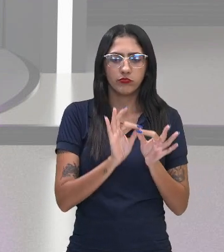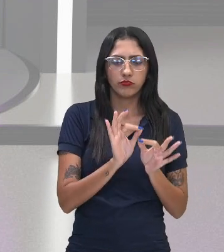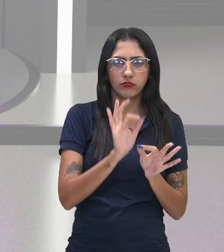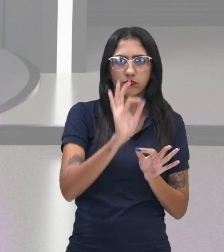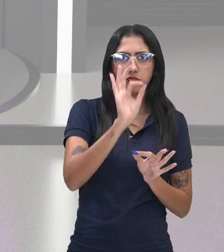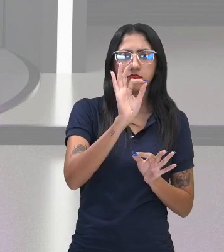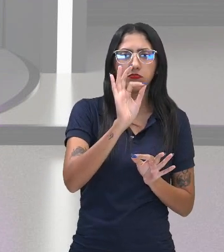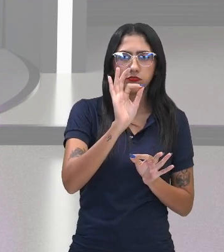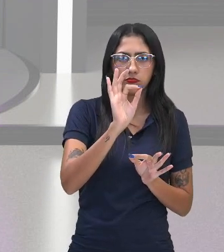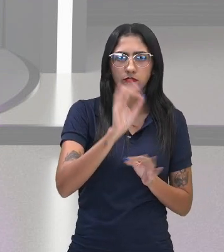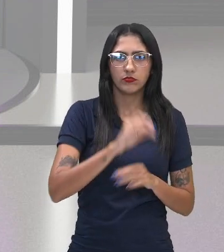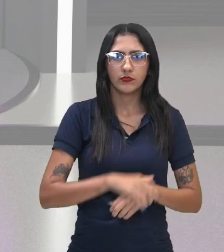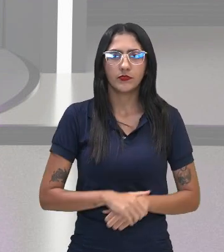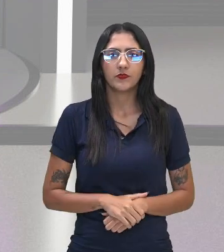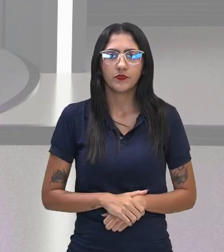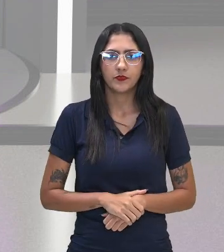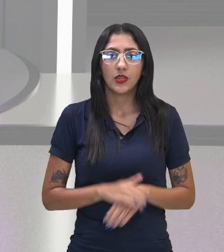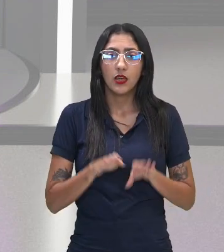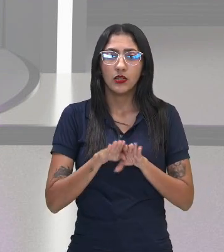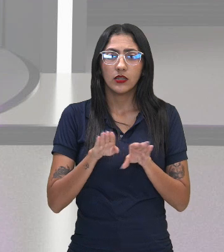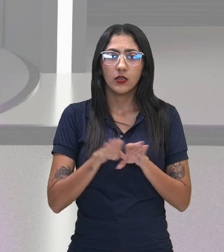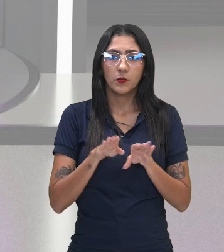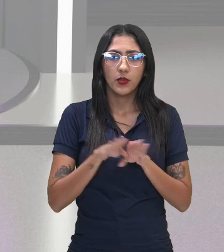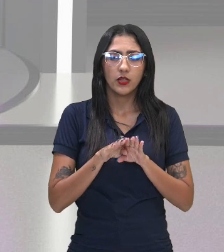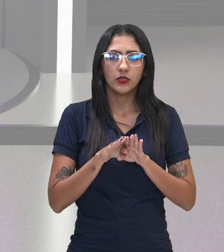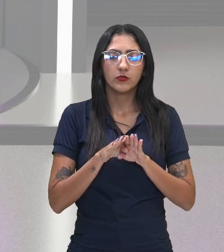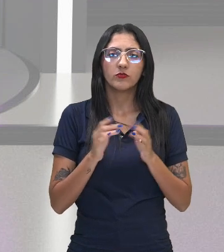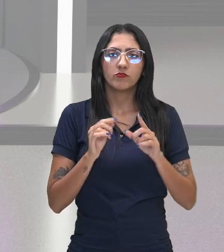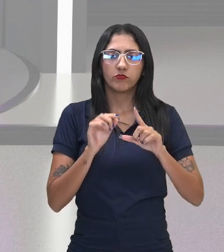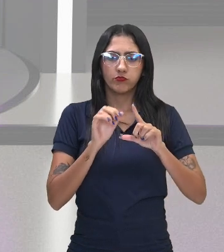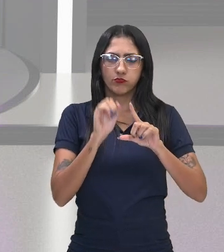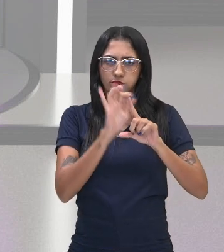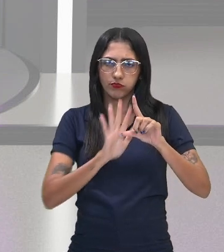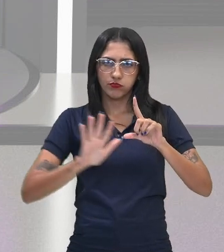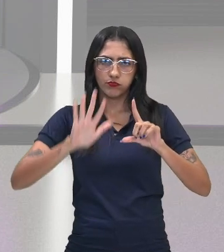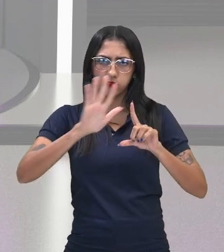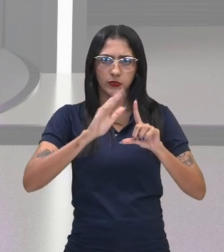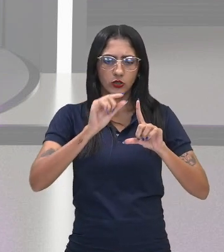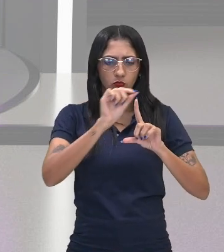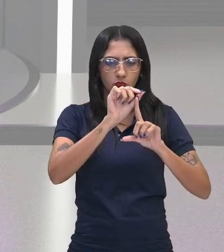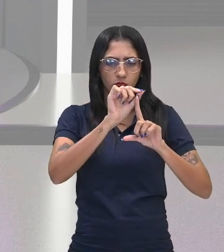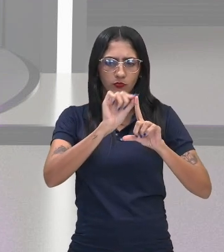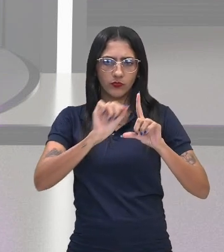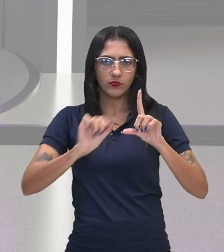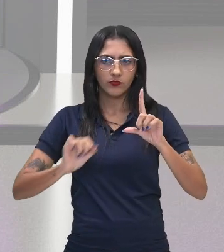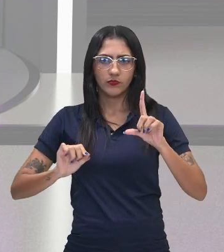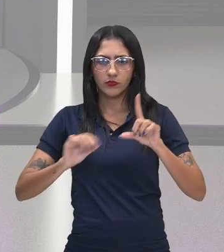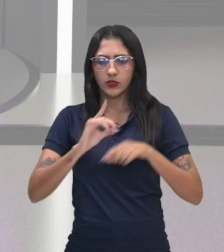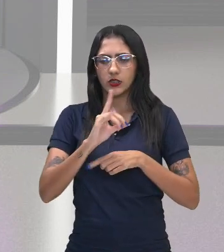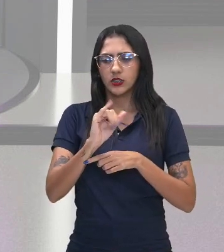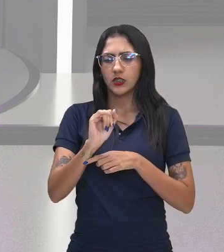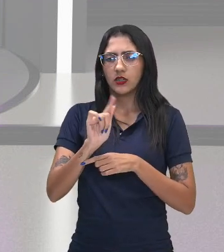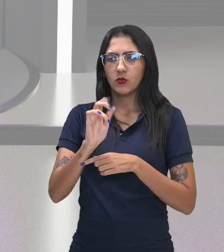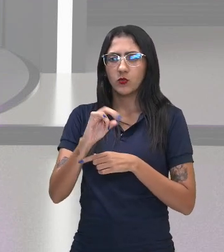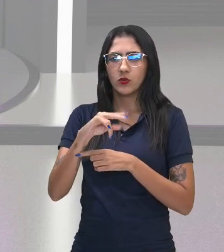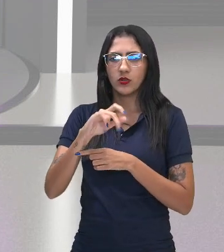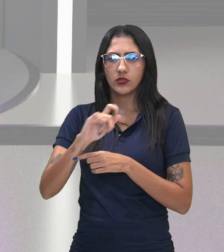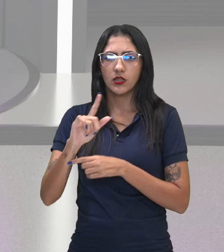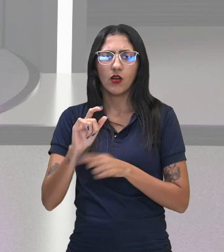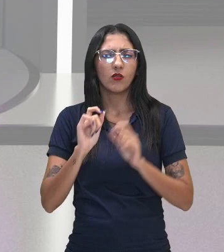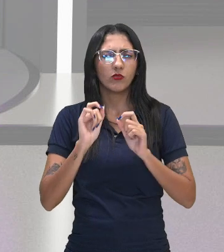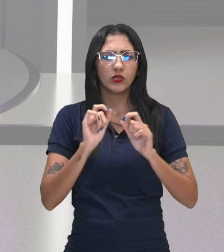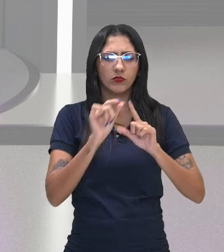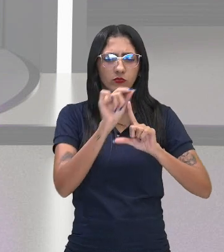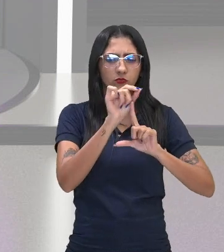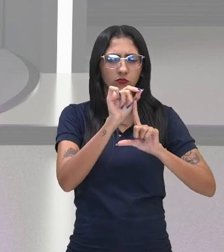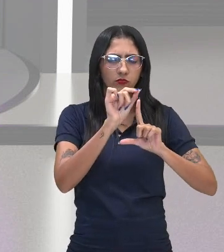dos lados. E a diagonal. O que vem ser a diagonal, professor? A diagonal é um